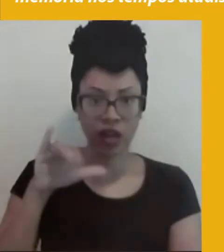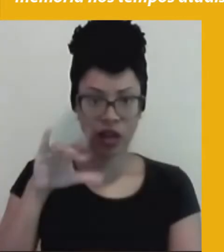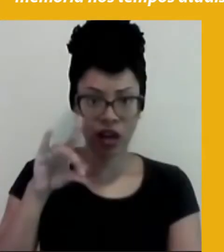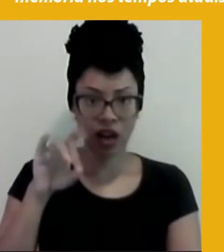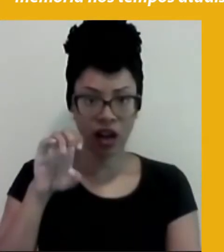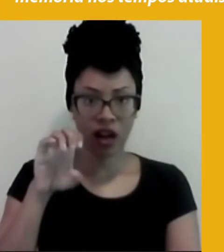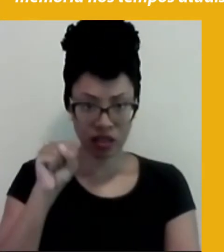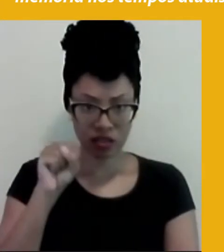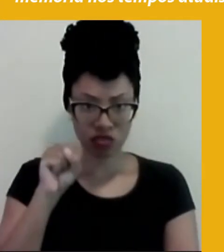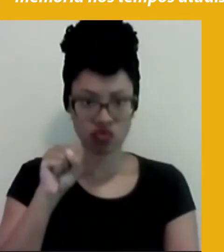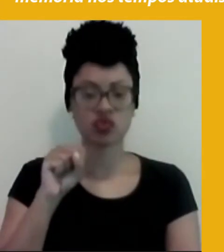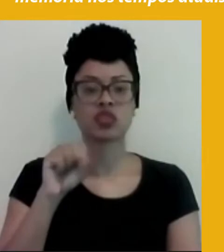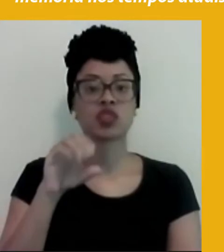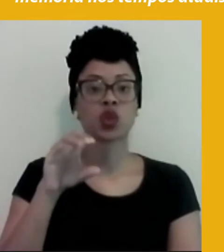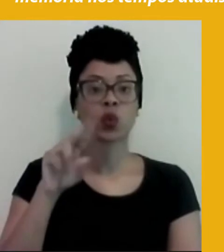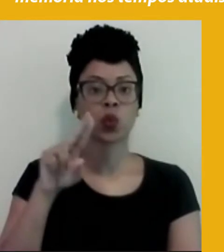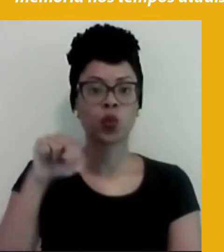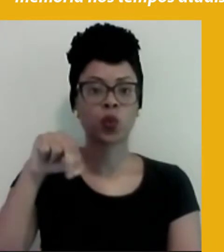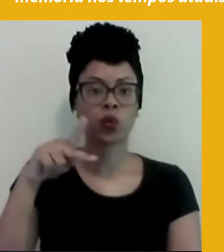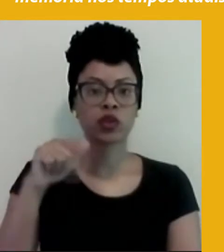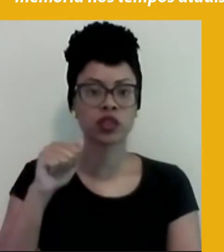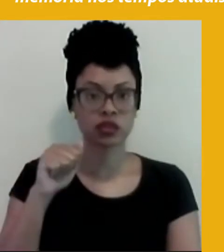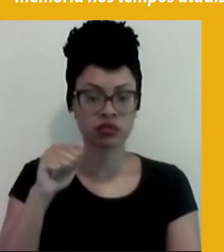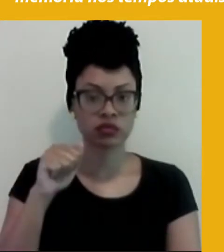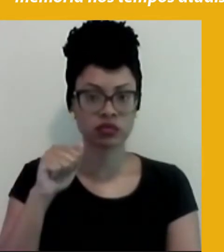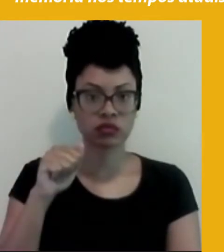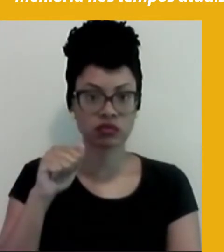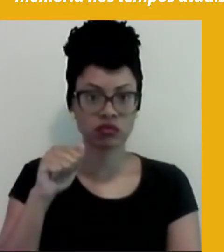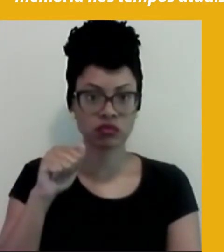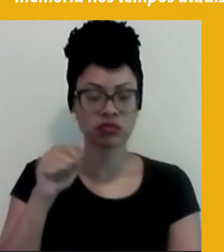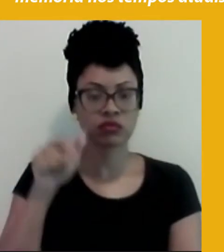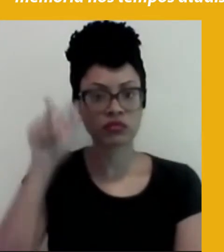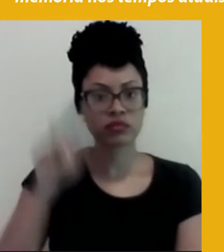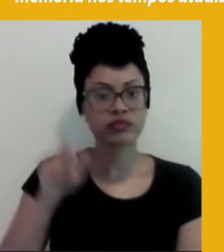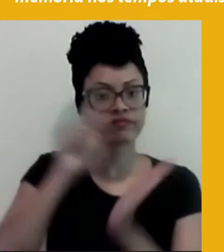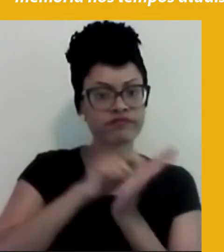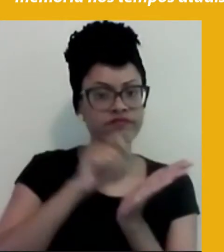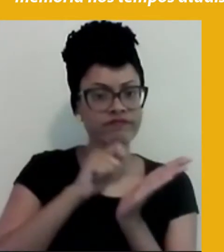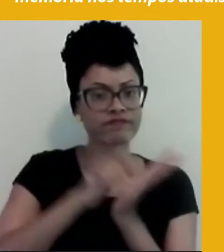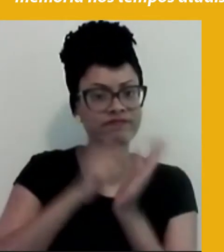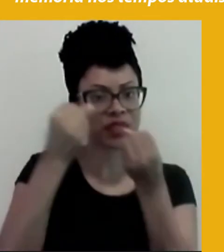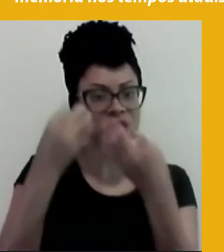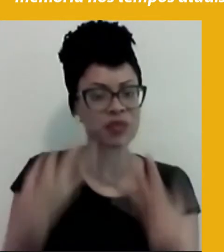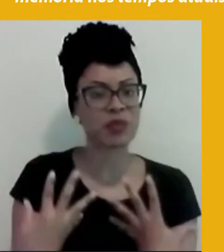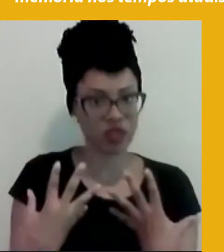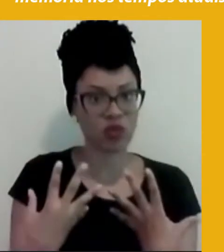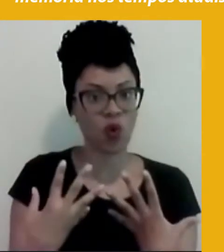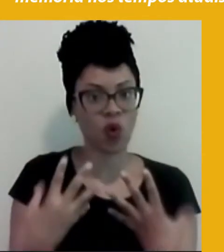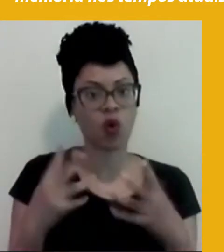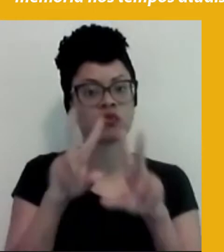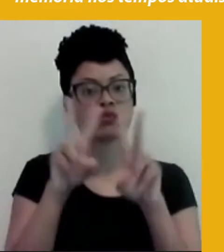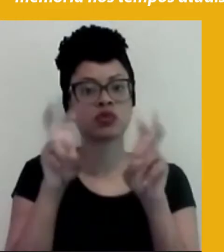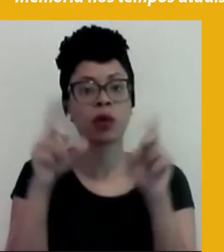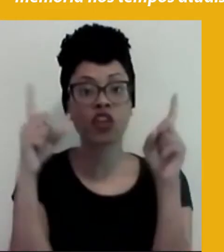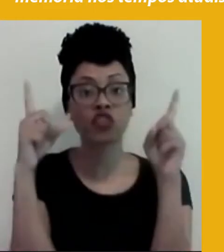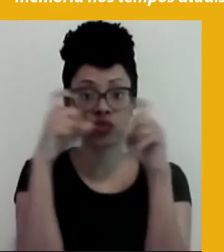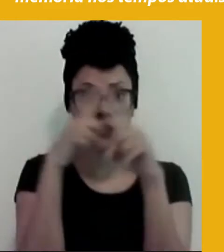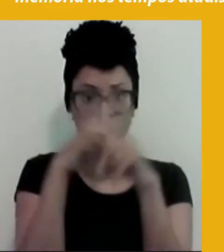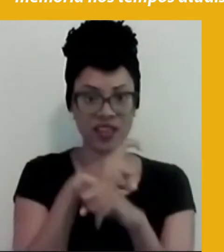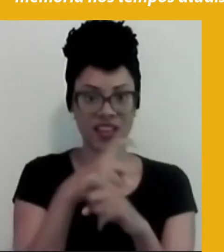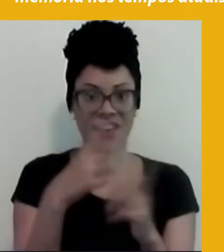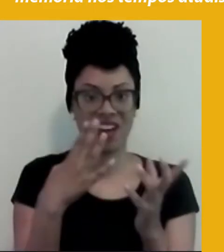constitui o nosso modo de ser. Mas isso é uma dificuldade, sim. O país é continental, né, com